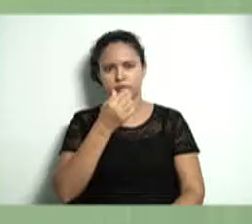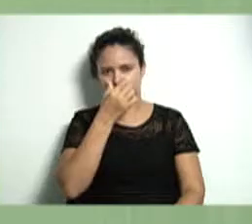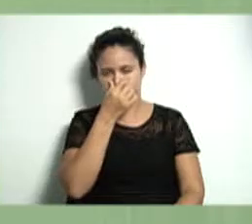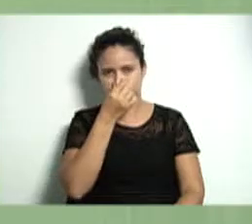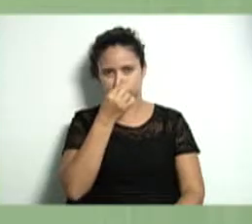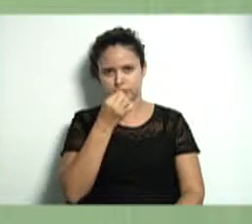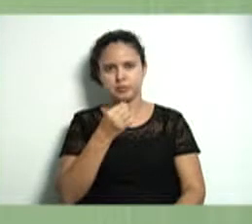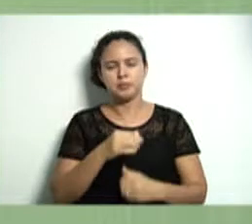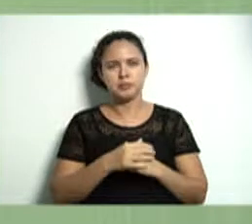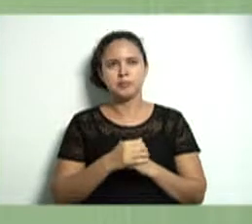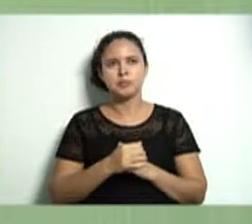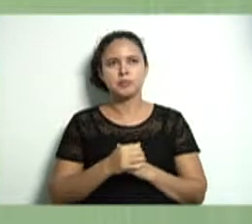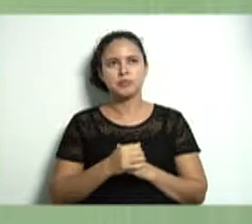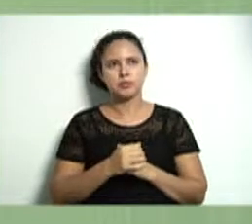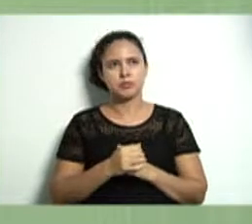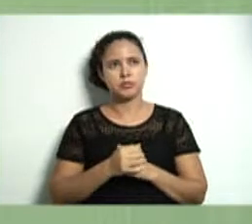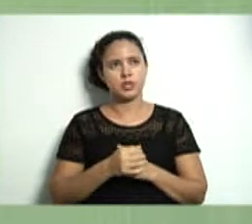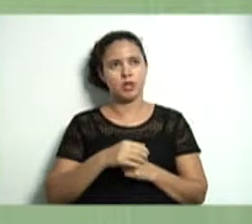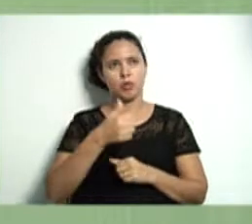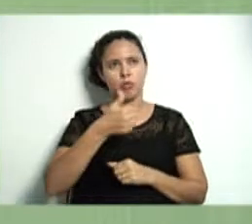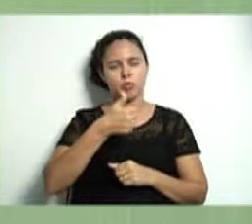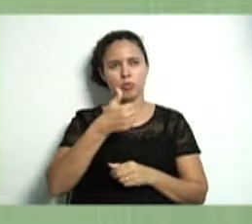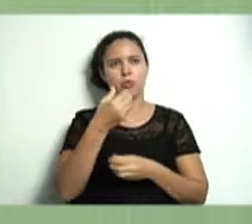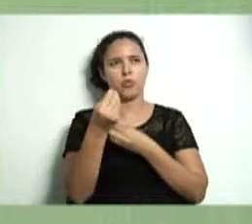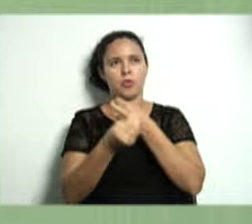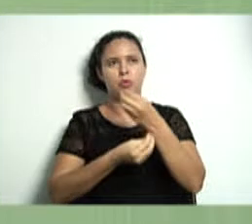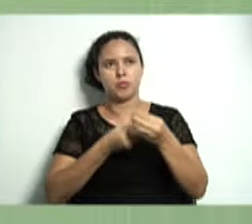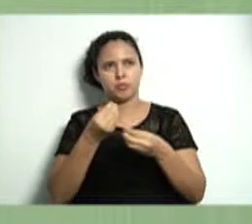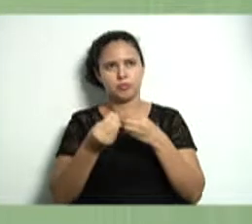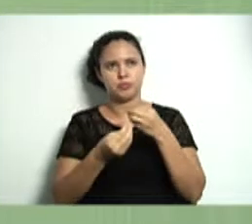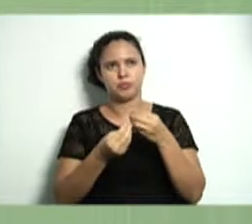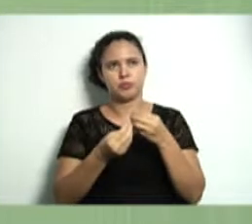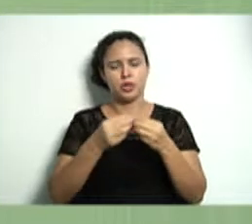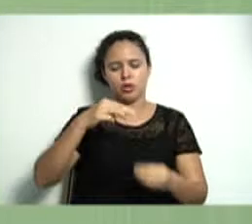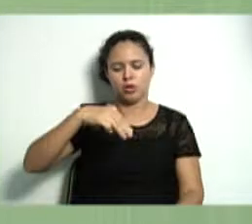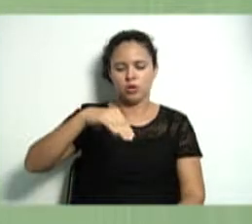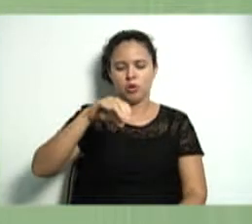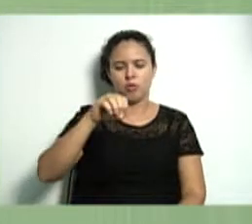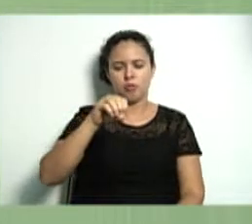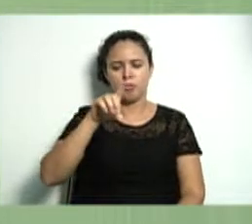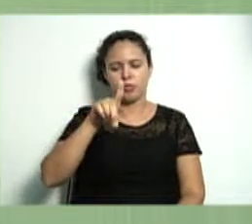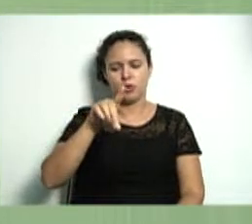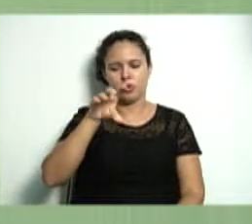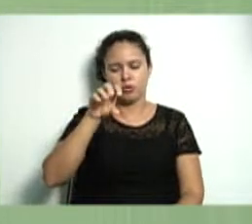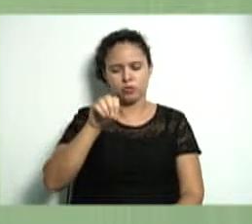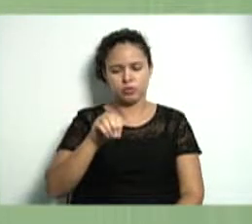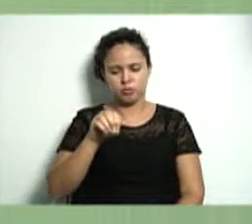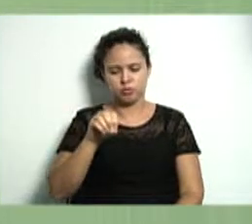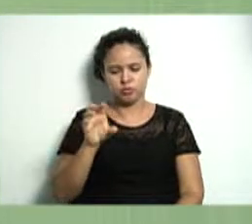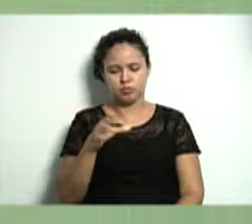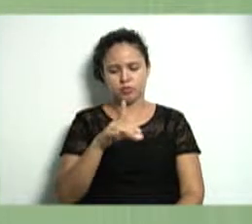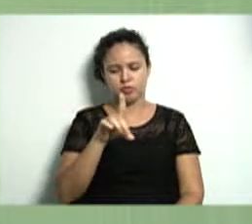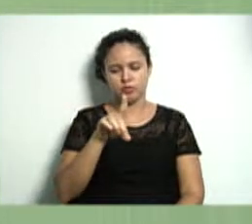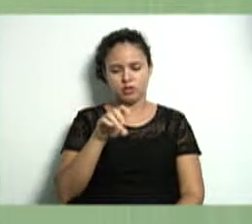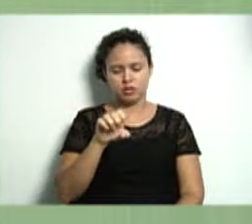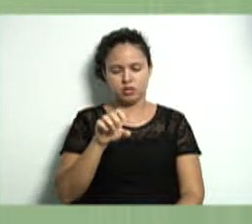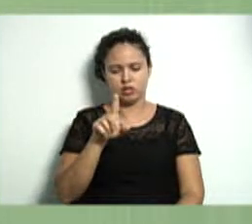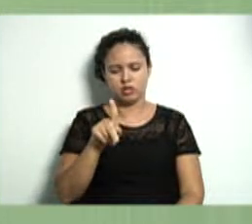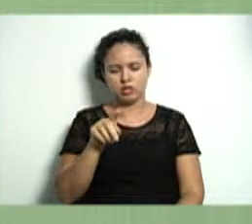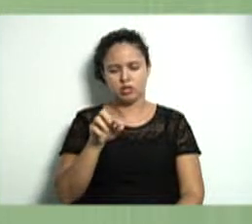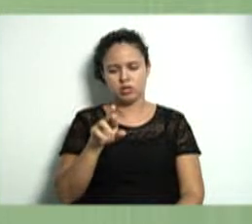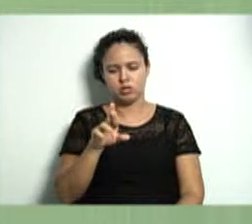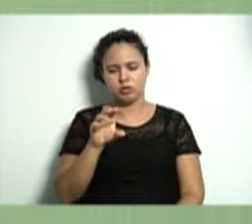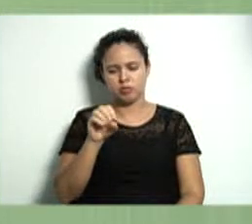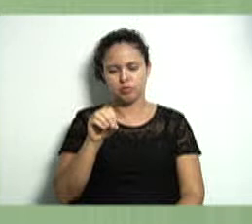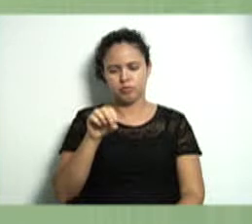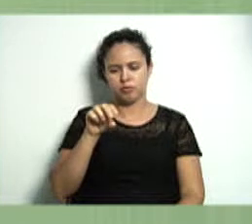de produção, não tem dúvida, né? Por favor, a aula toda foi sobre modo de produção. A questão A, modo de